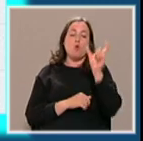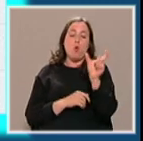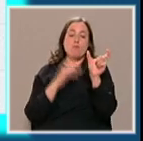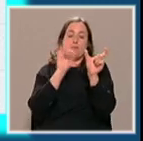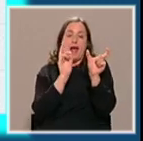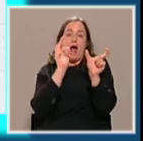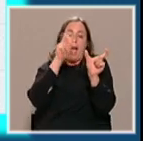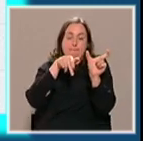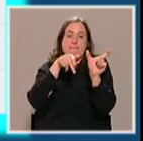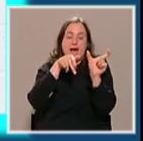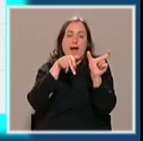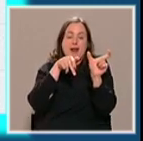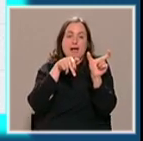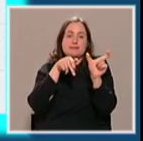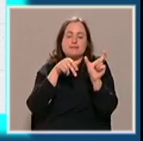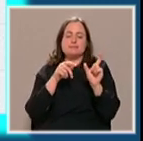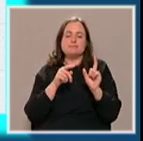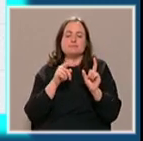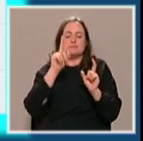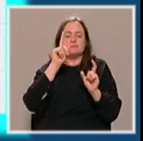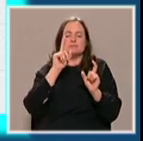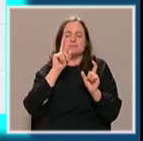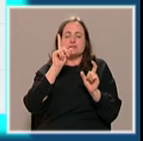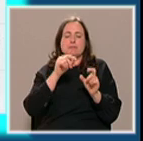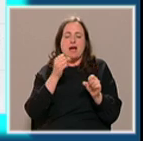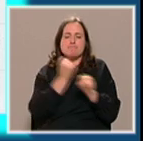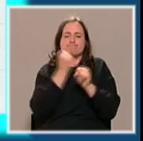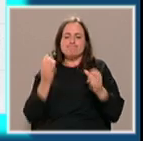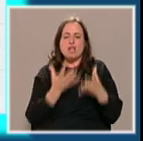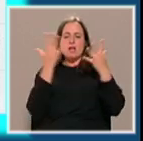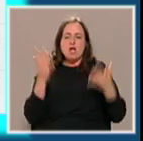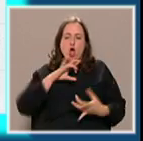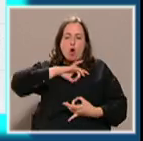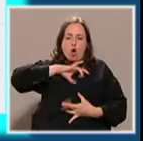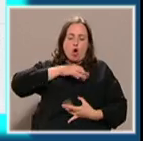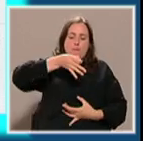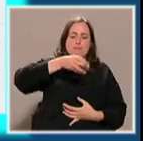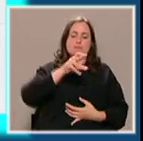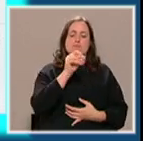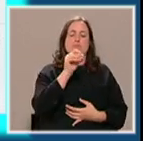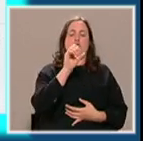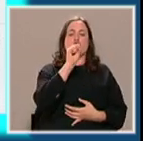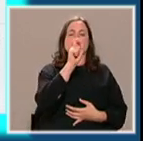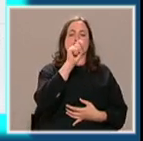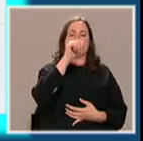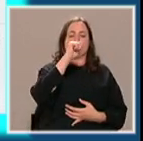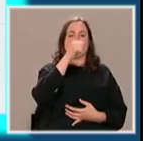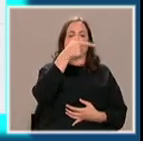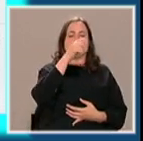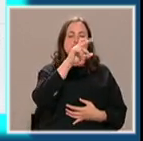amarelo, ele vai ter a capacidade de secretar também ele 2 hormonas, a progesterona e o